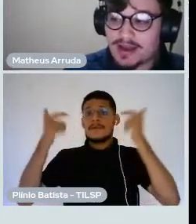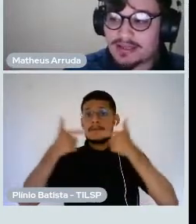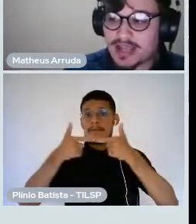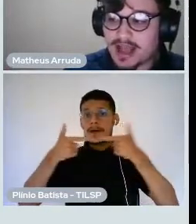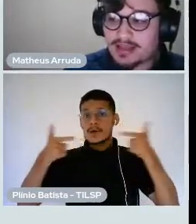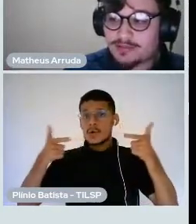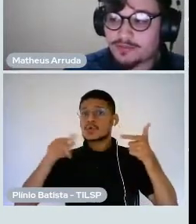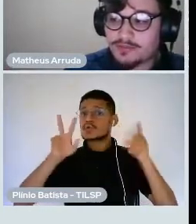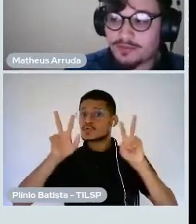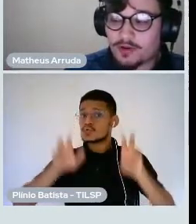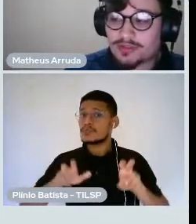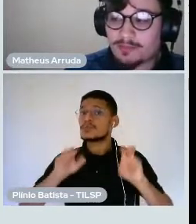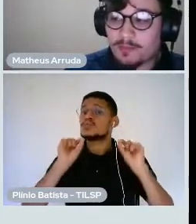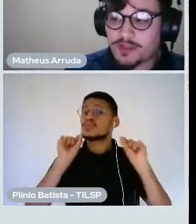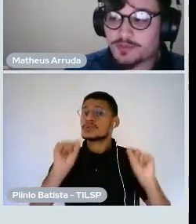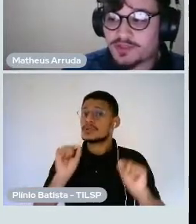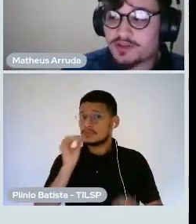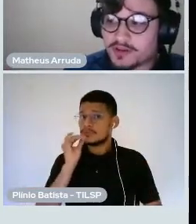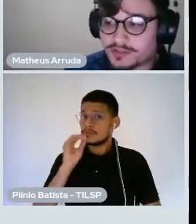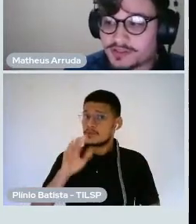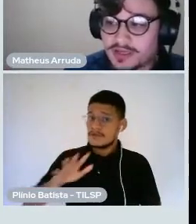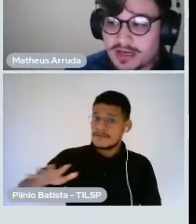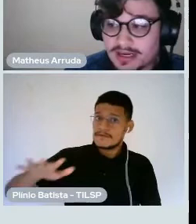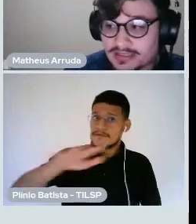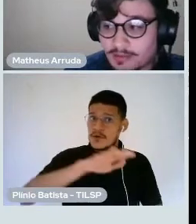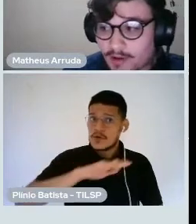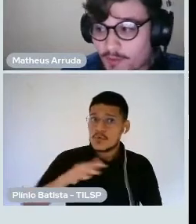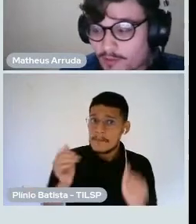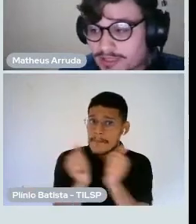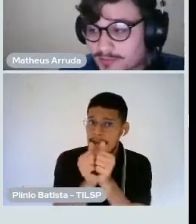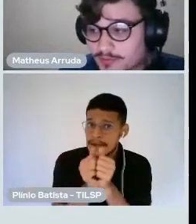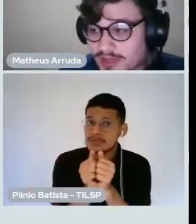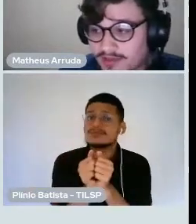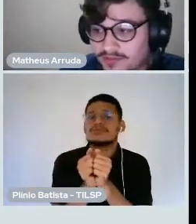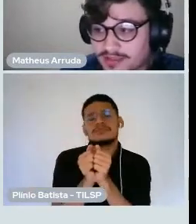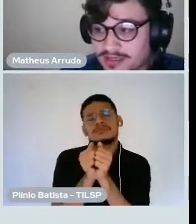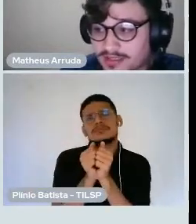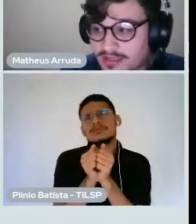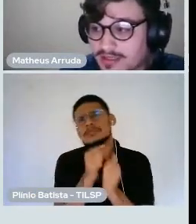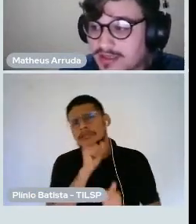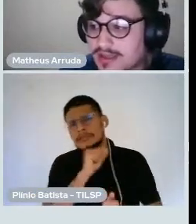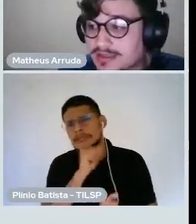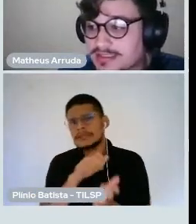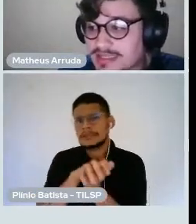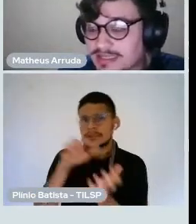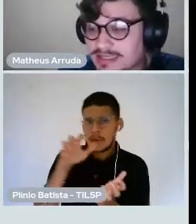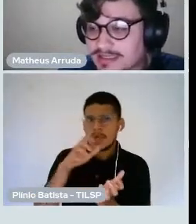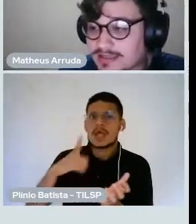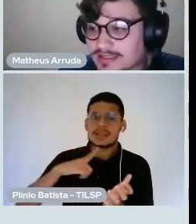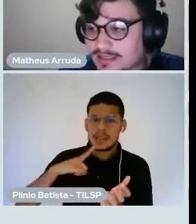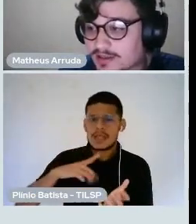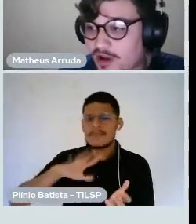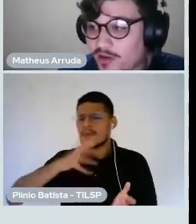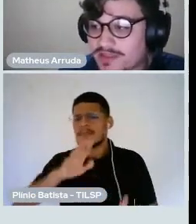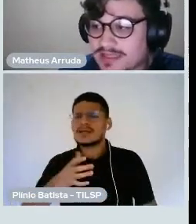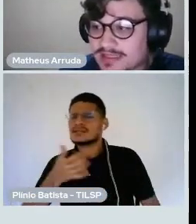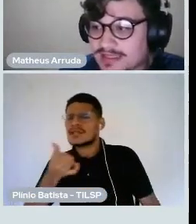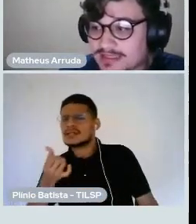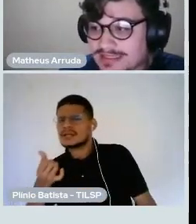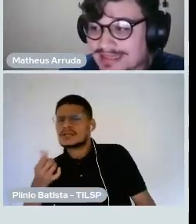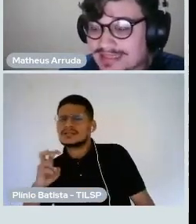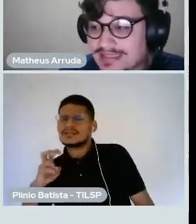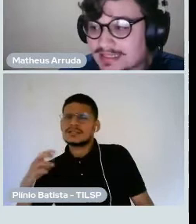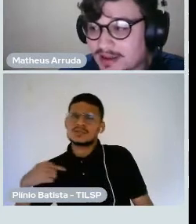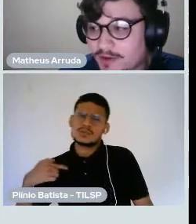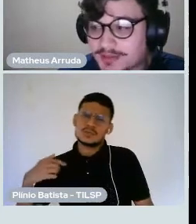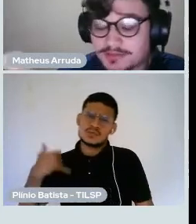na questão ali já voltado próximo dos idosos. A gente tem uma quantidade muito relevante ali de 65 a 69,